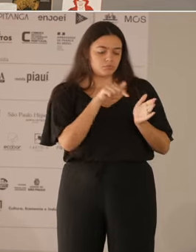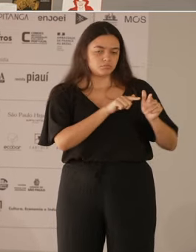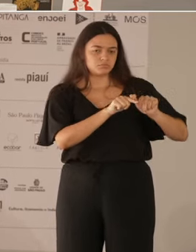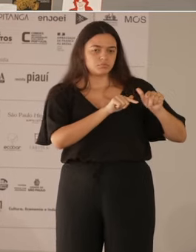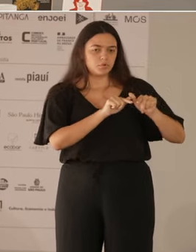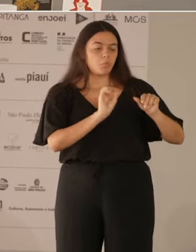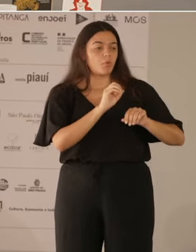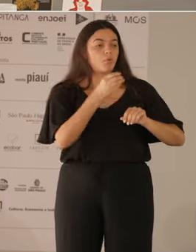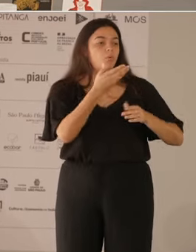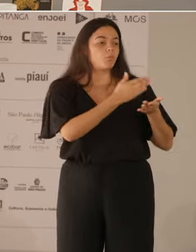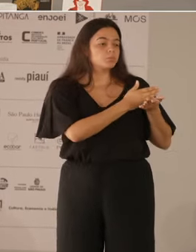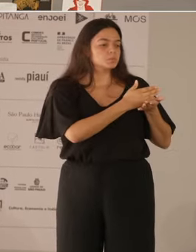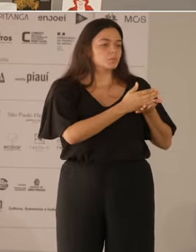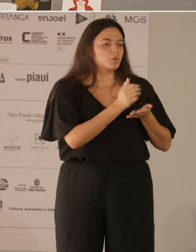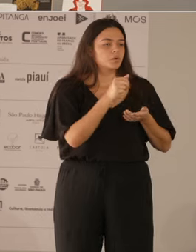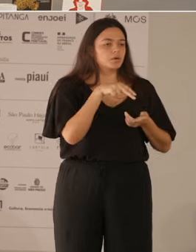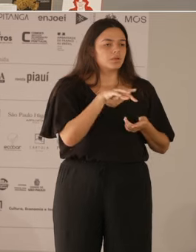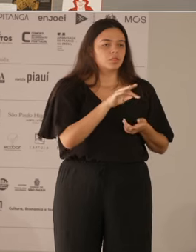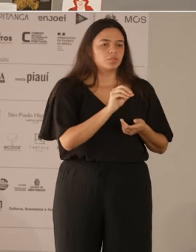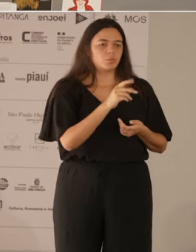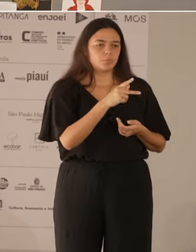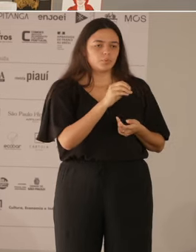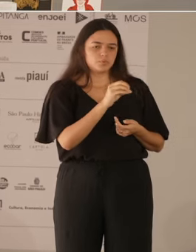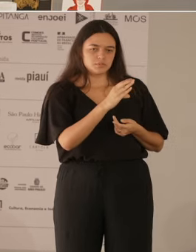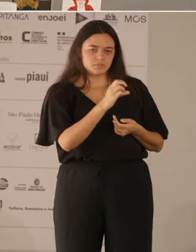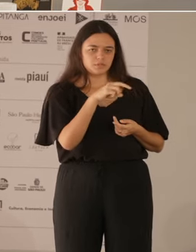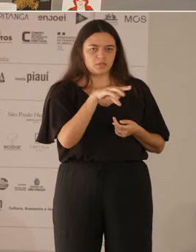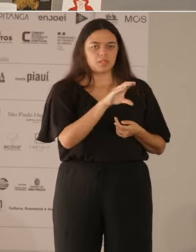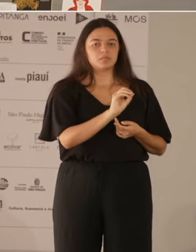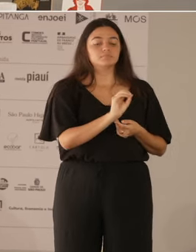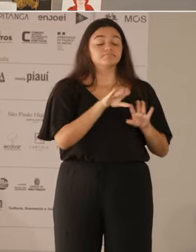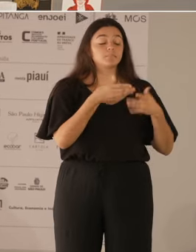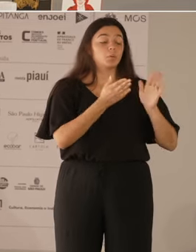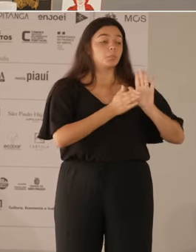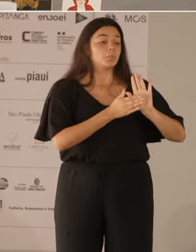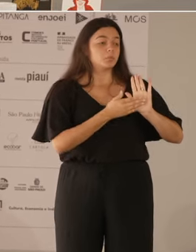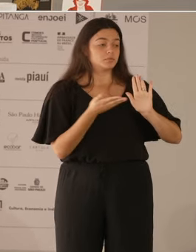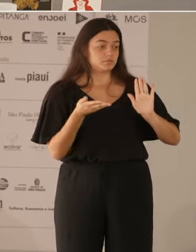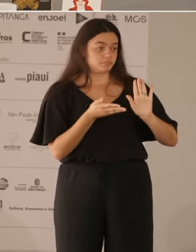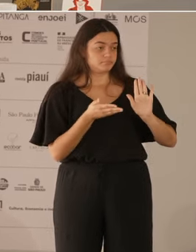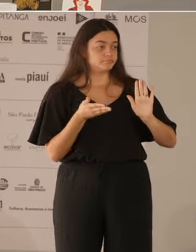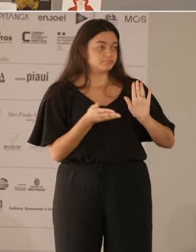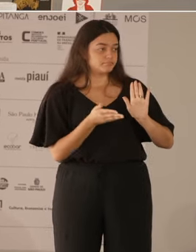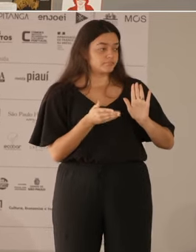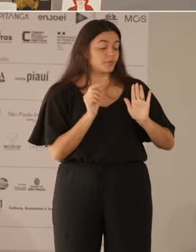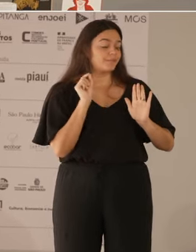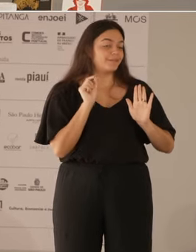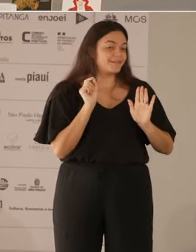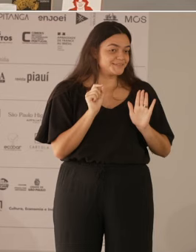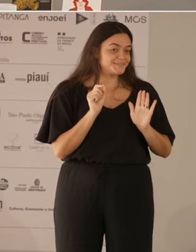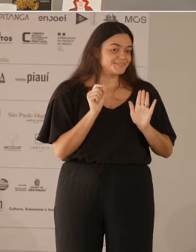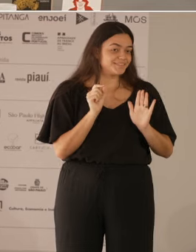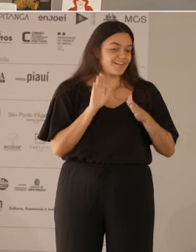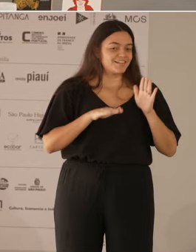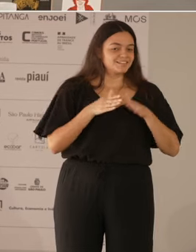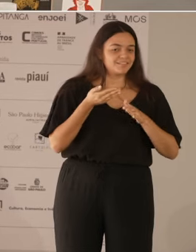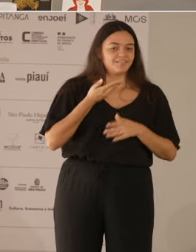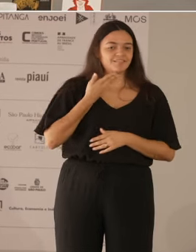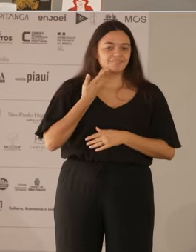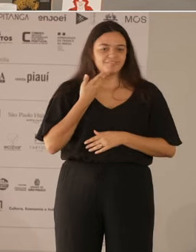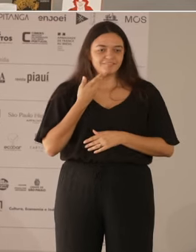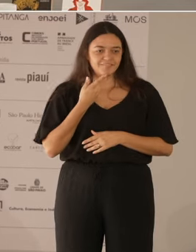que começa o antropoceno, né? E o que eles propuseram é que fica fácil de você...